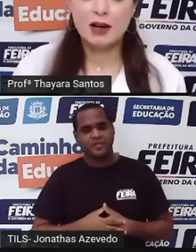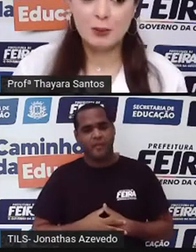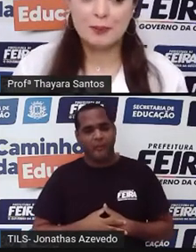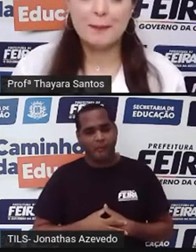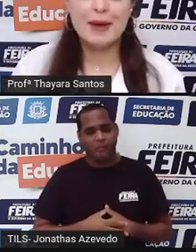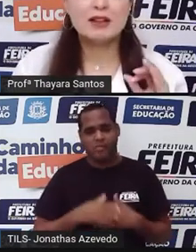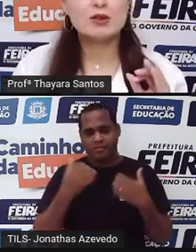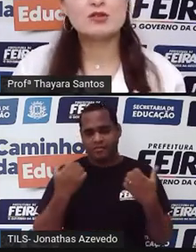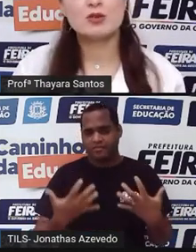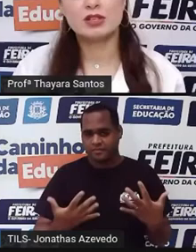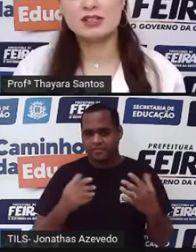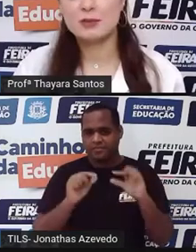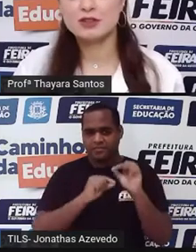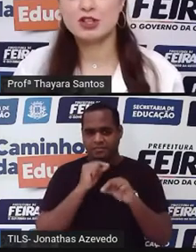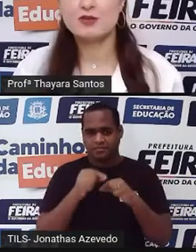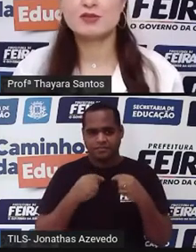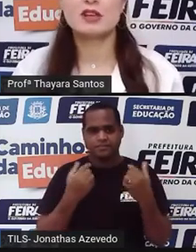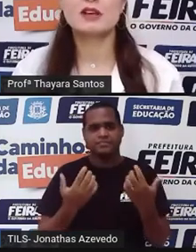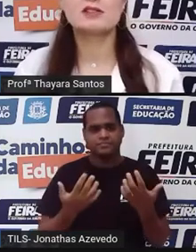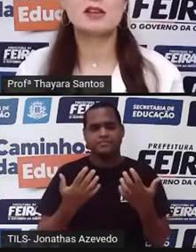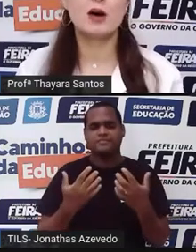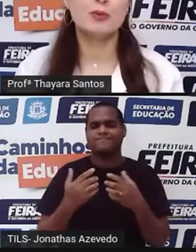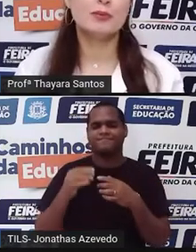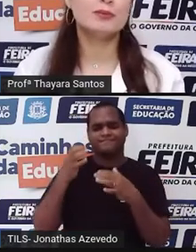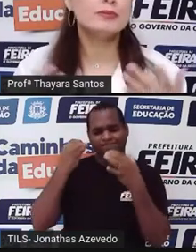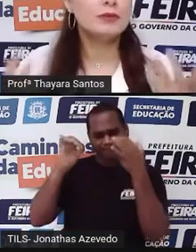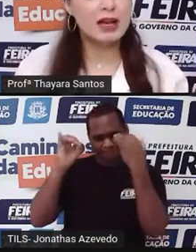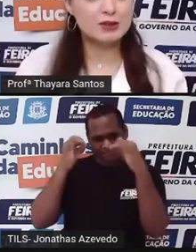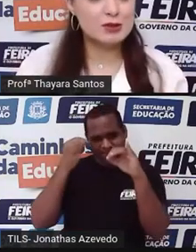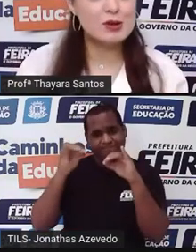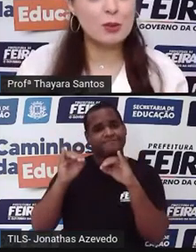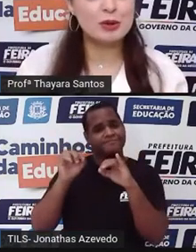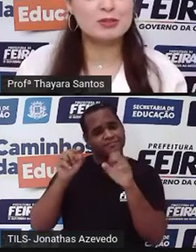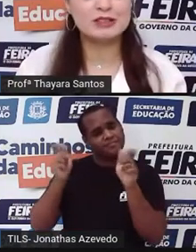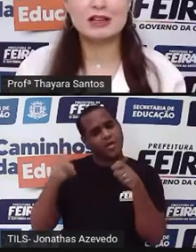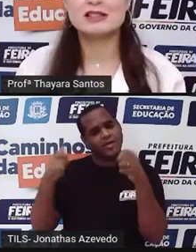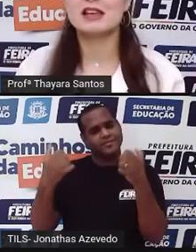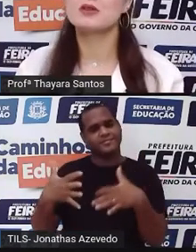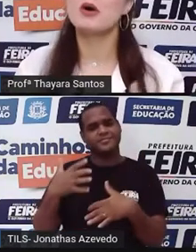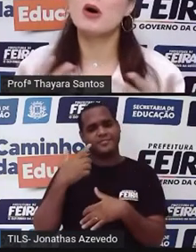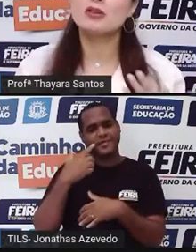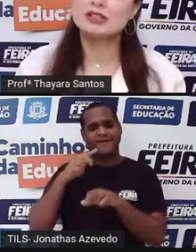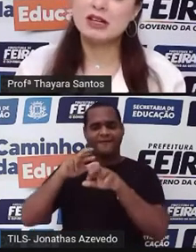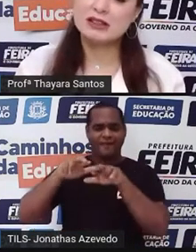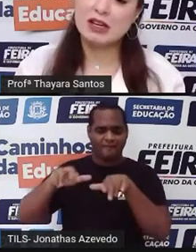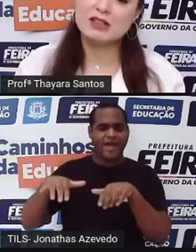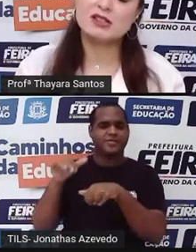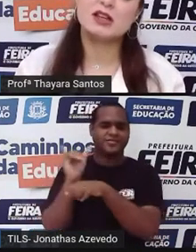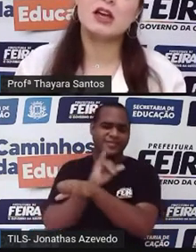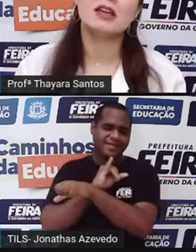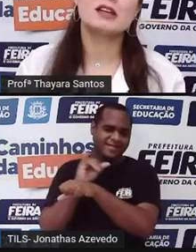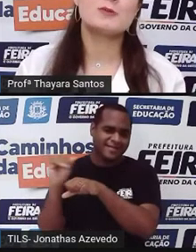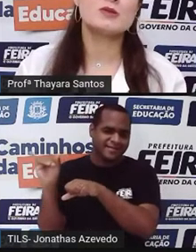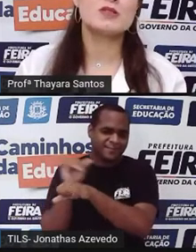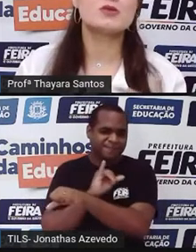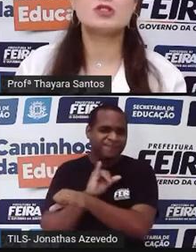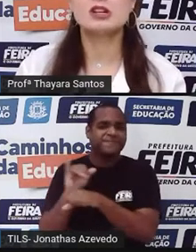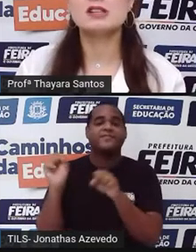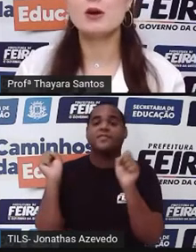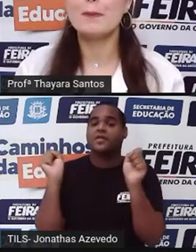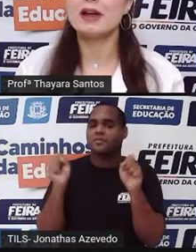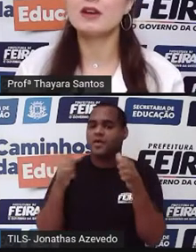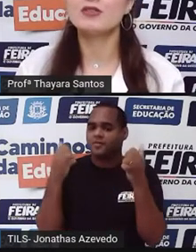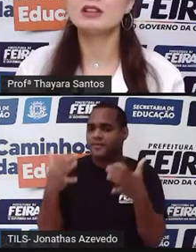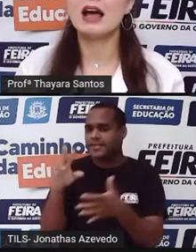então métodos contraceptivos são métodos como o nome já tá dizendo ou estratégias que as